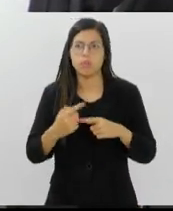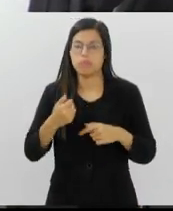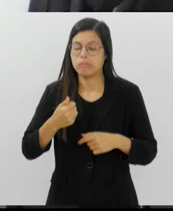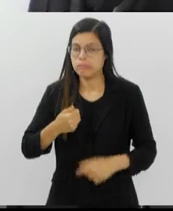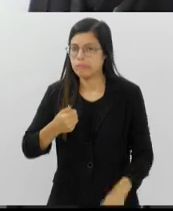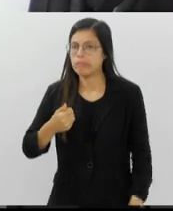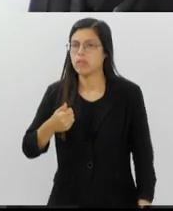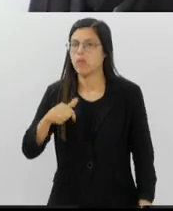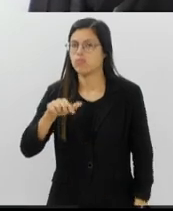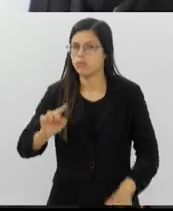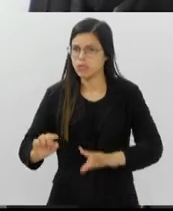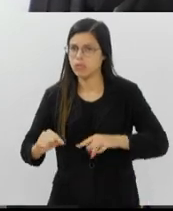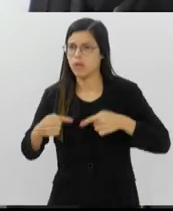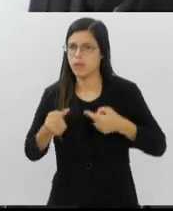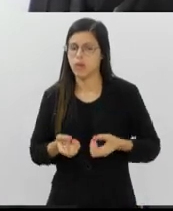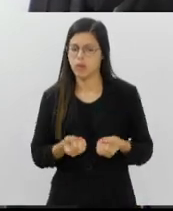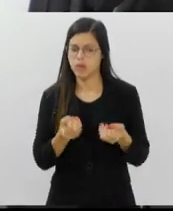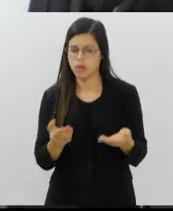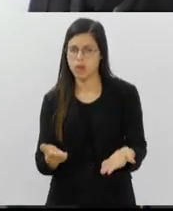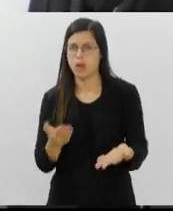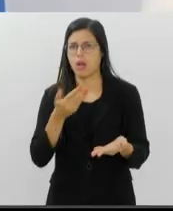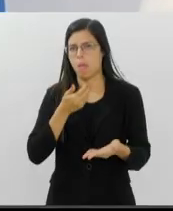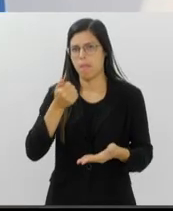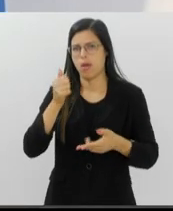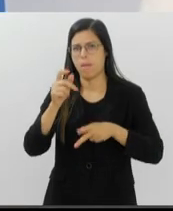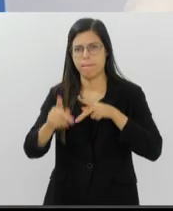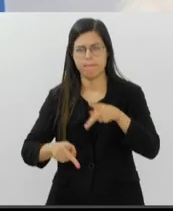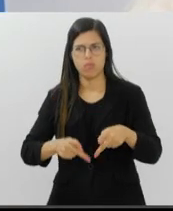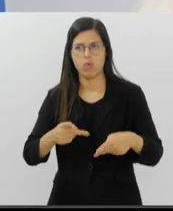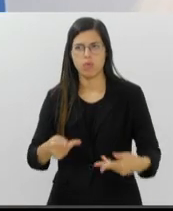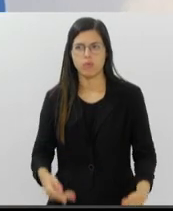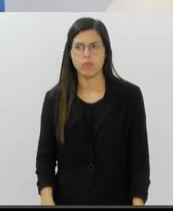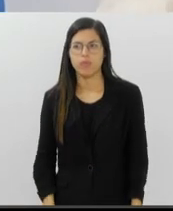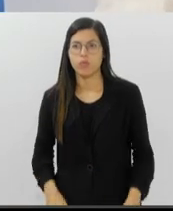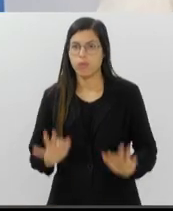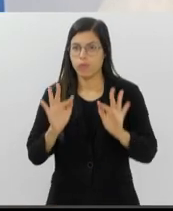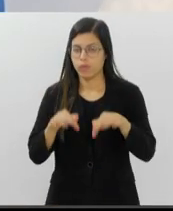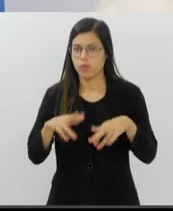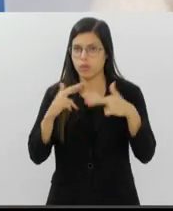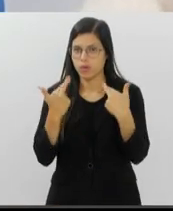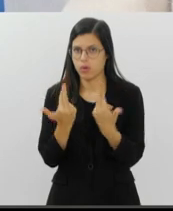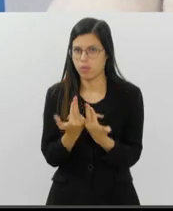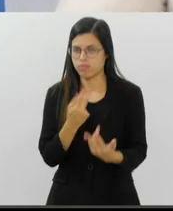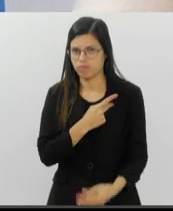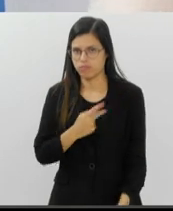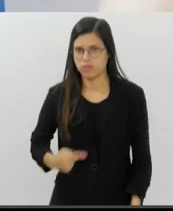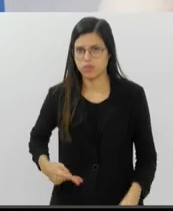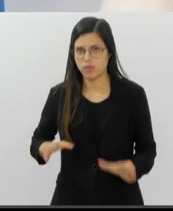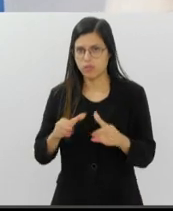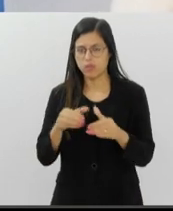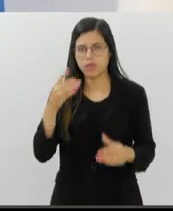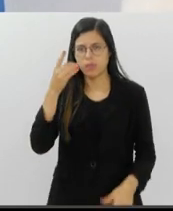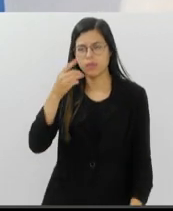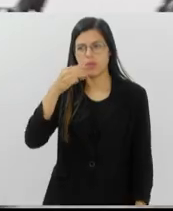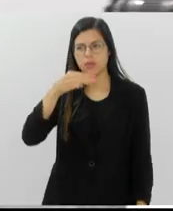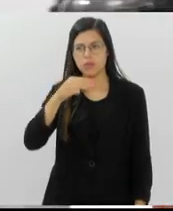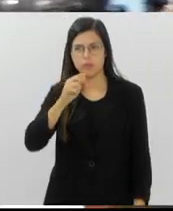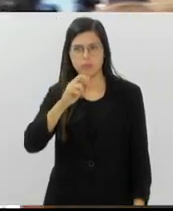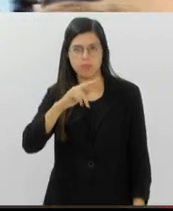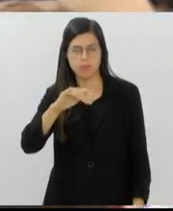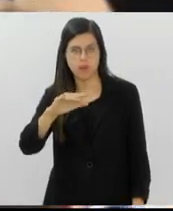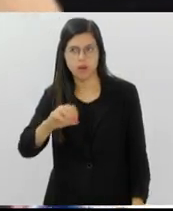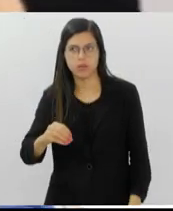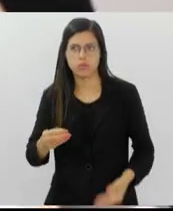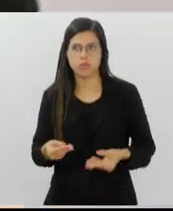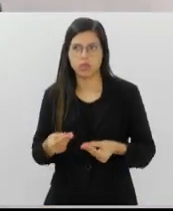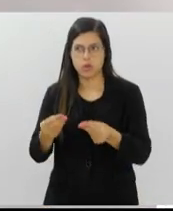sendo pedido para a gente poder entregar melhor para a população, irmão. Ao final da reunião, o presidente da comissão, deputado Márcio Gualberto, entregou